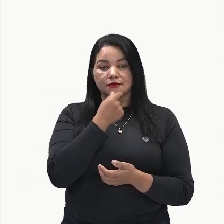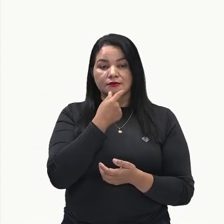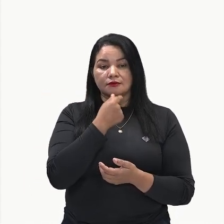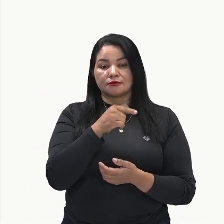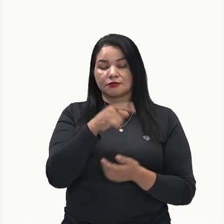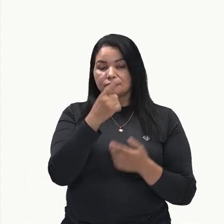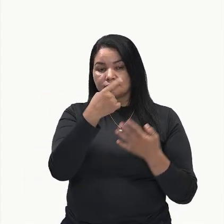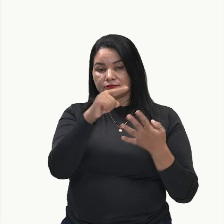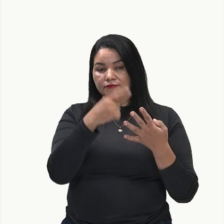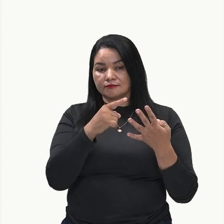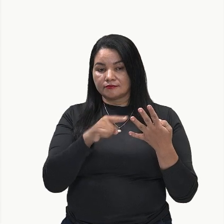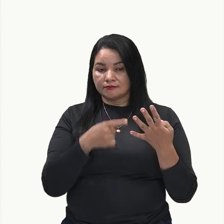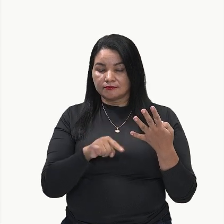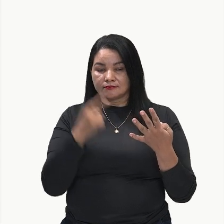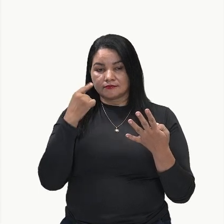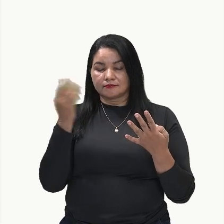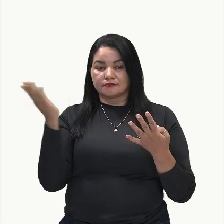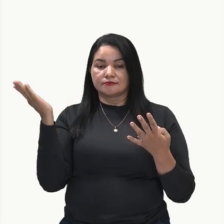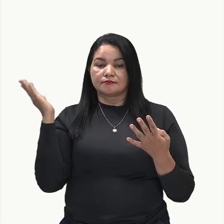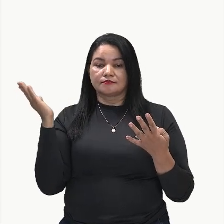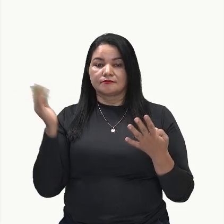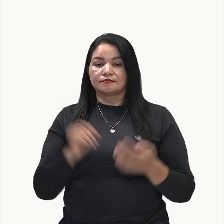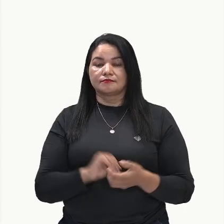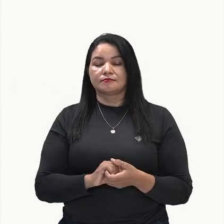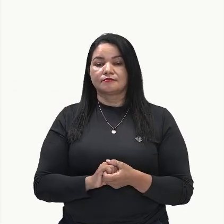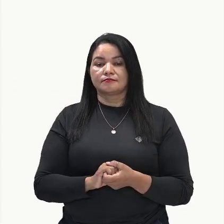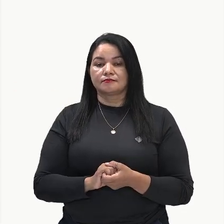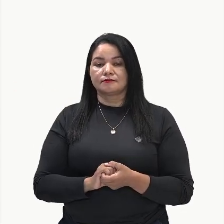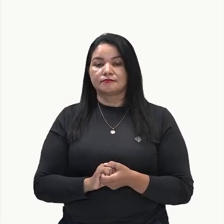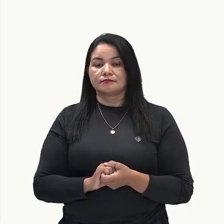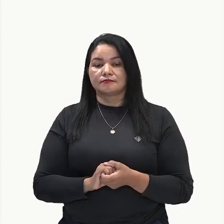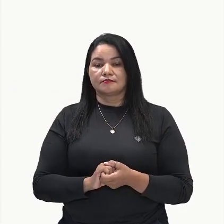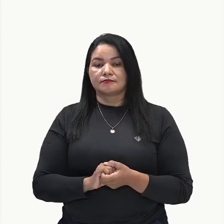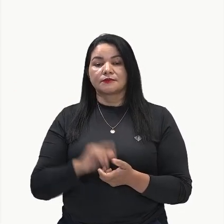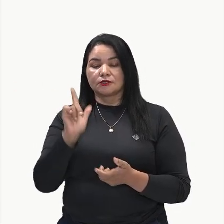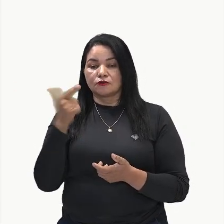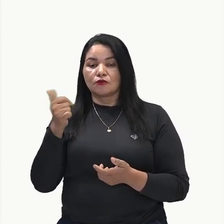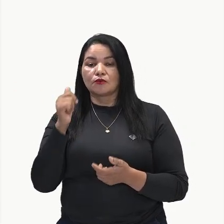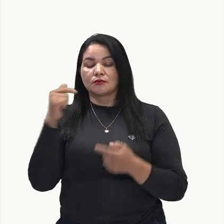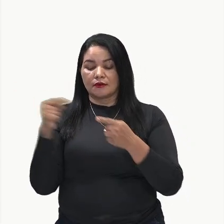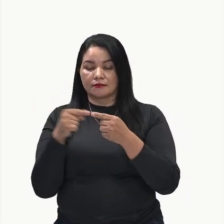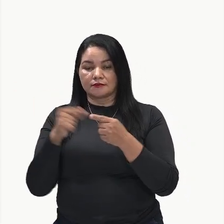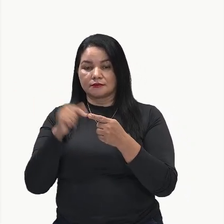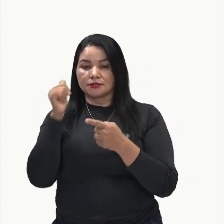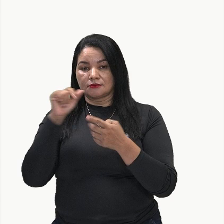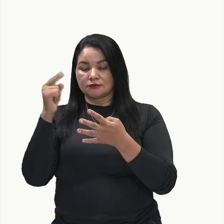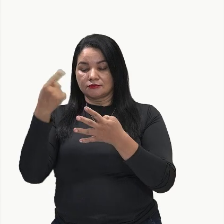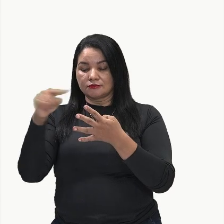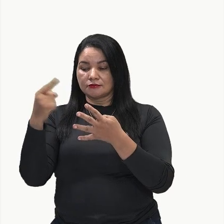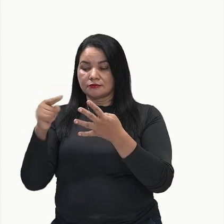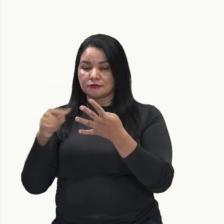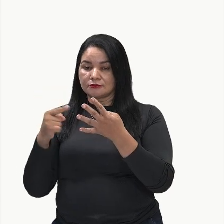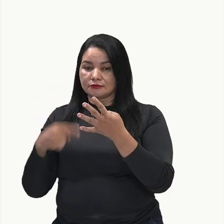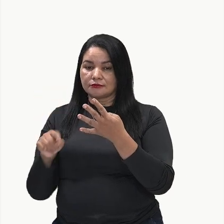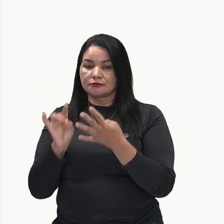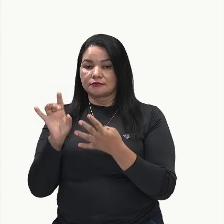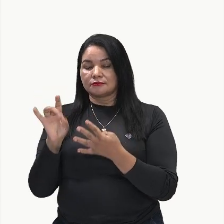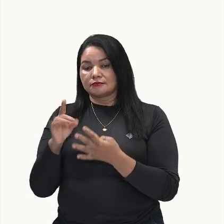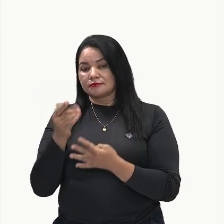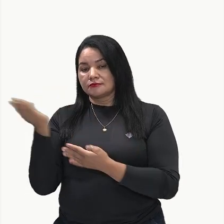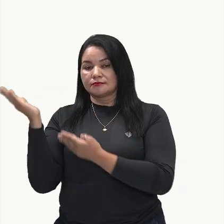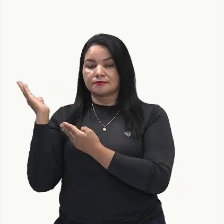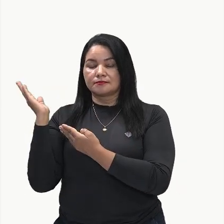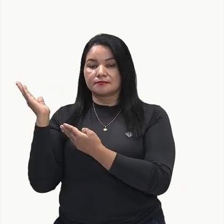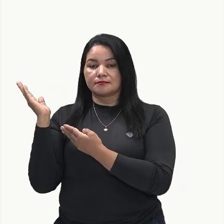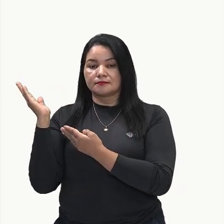el lince, el pez, el rinoceronte. Femininos, la liebre, la mosca, la pantera, la rana,